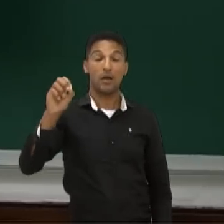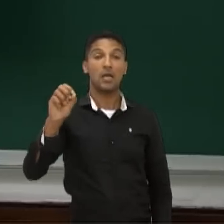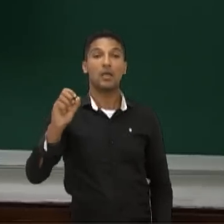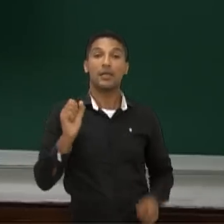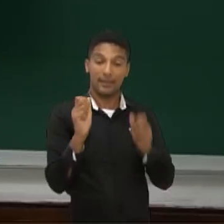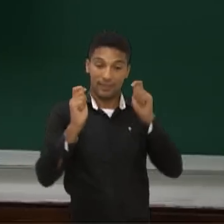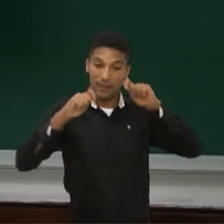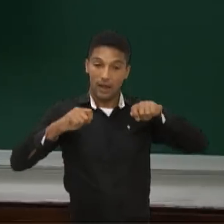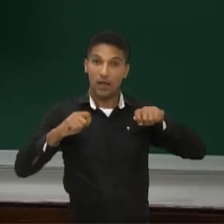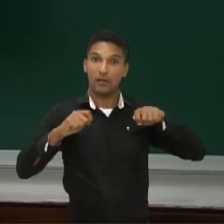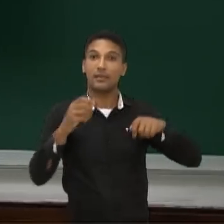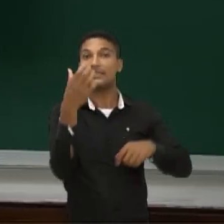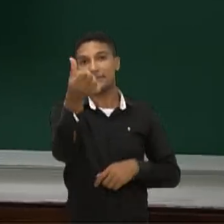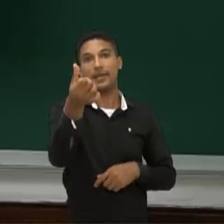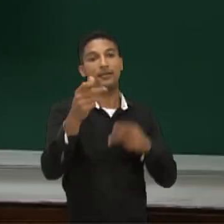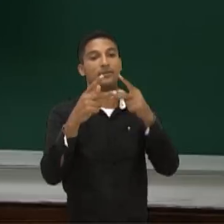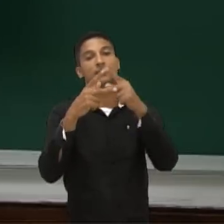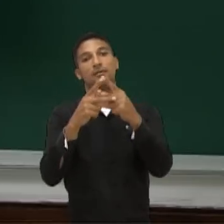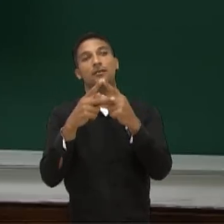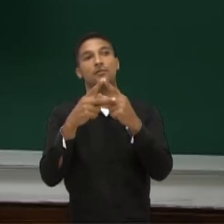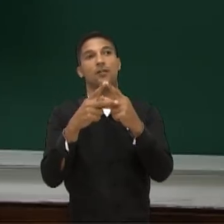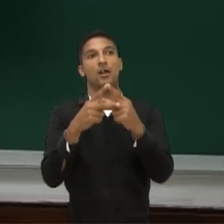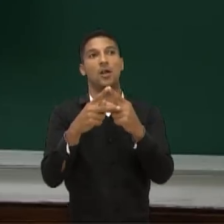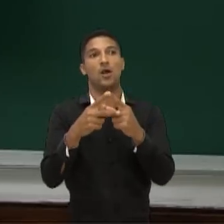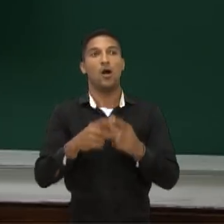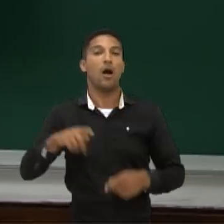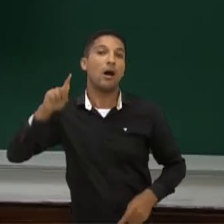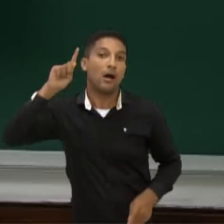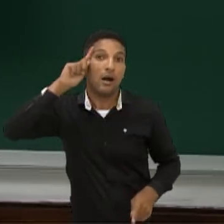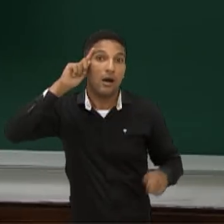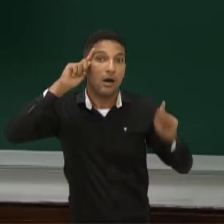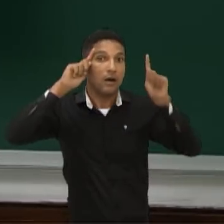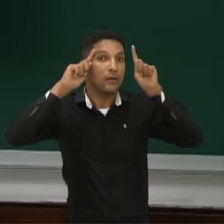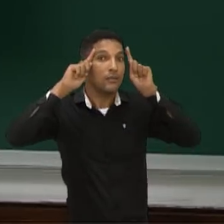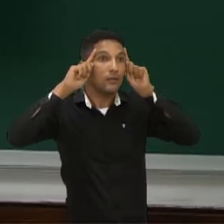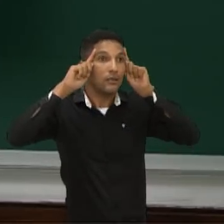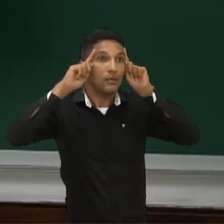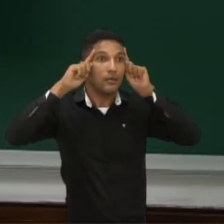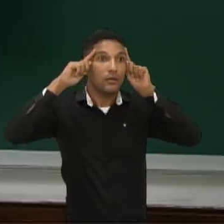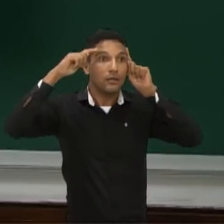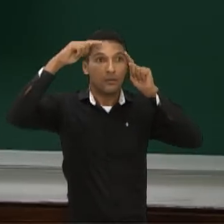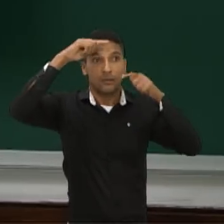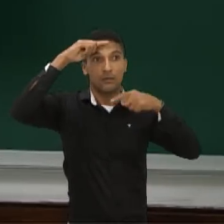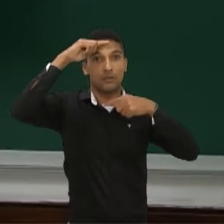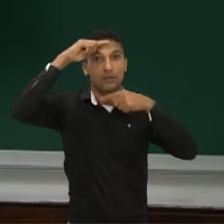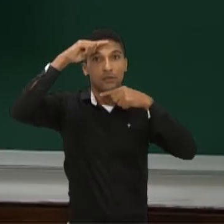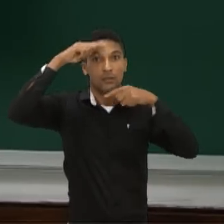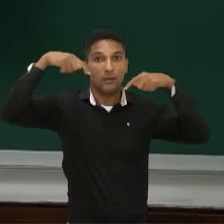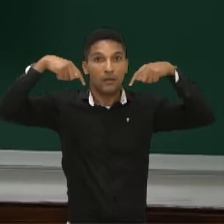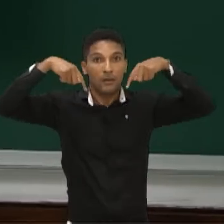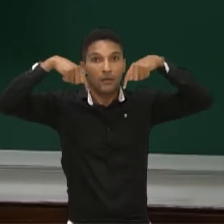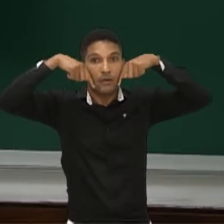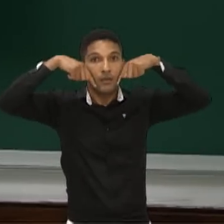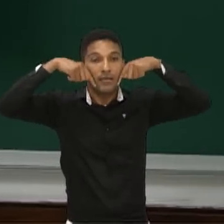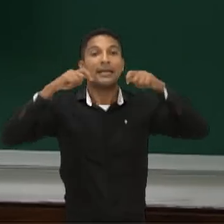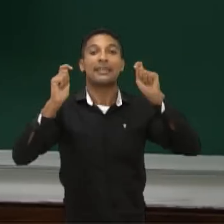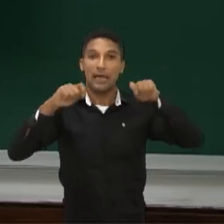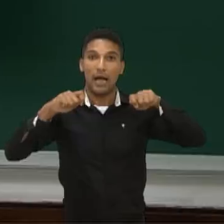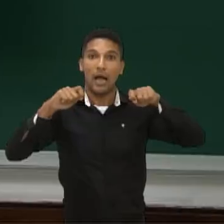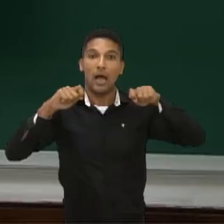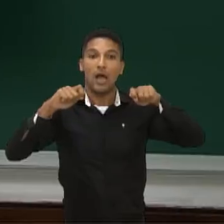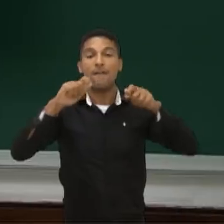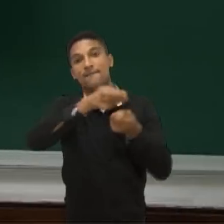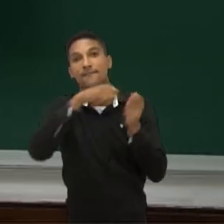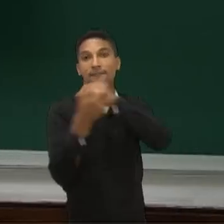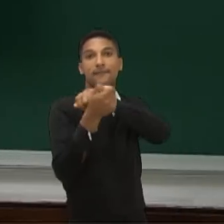hexágono, olha só, ele tem 6 lados, hexa, né? Hexágono. E eu posso decompor ele em 6 triângulos, tá